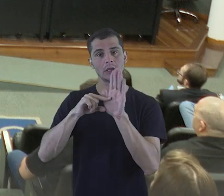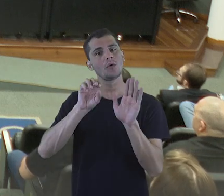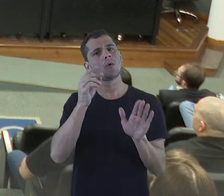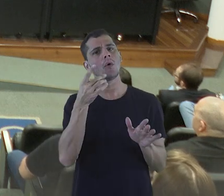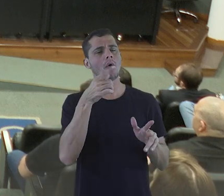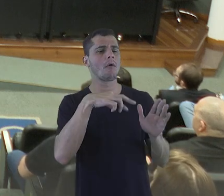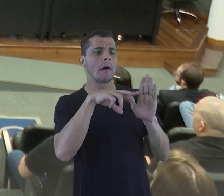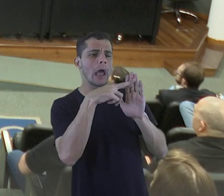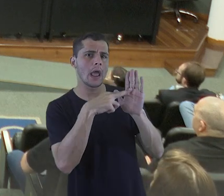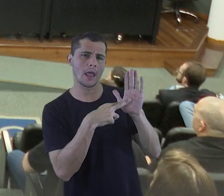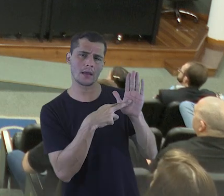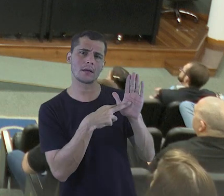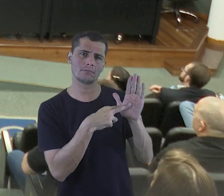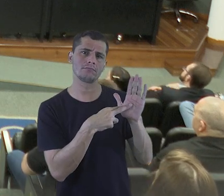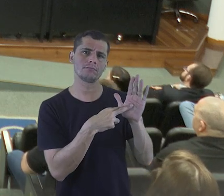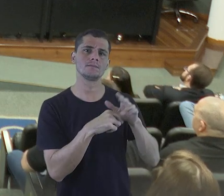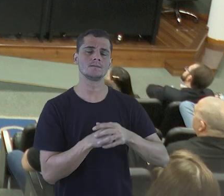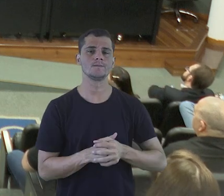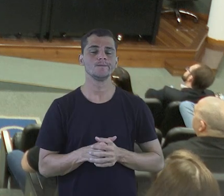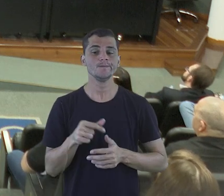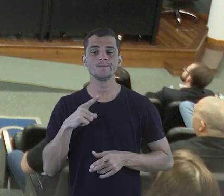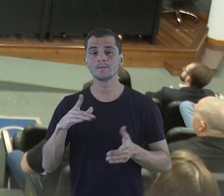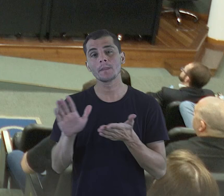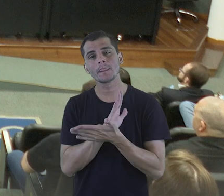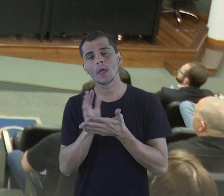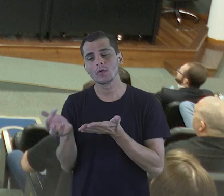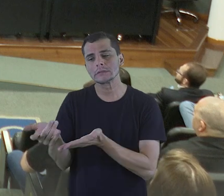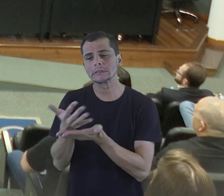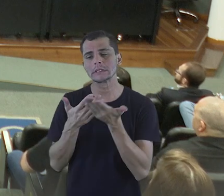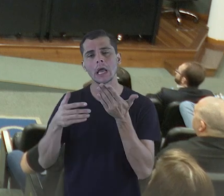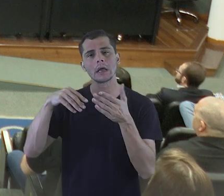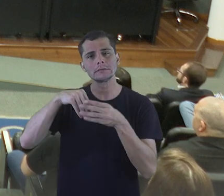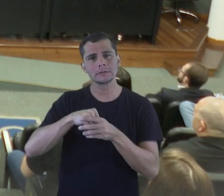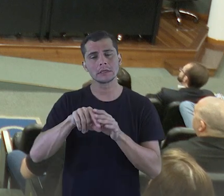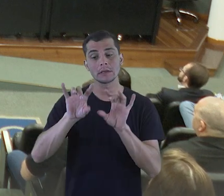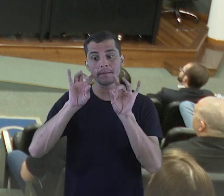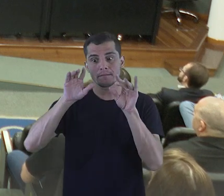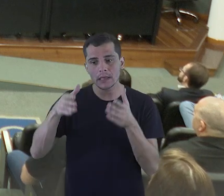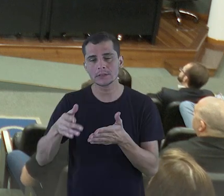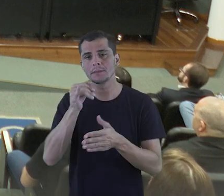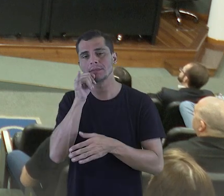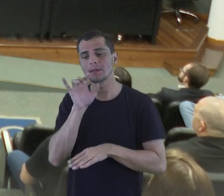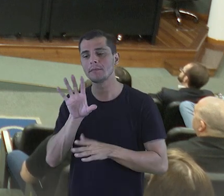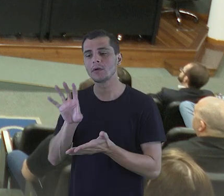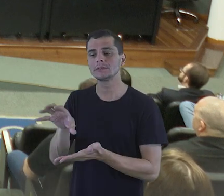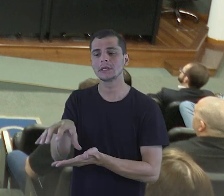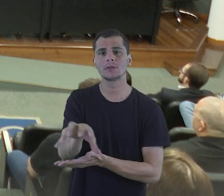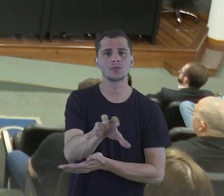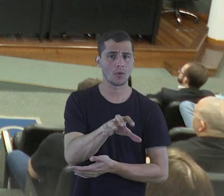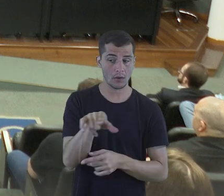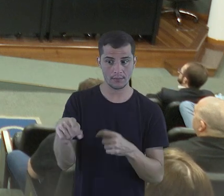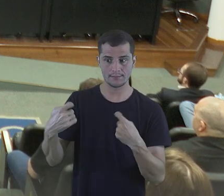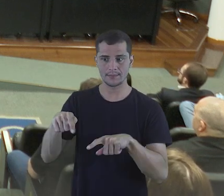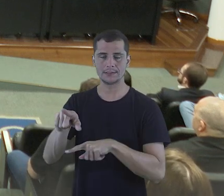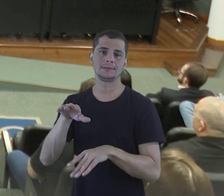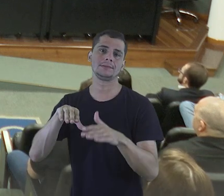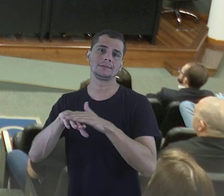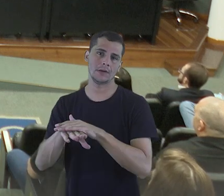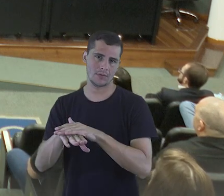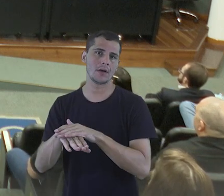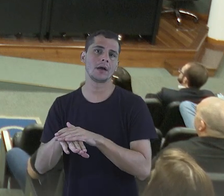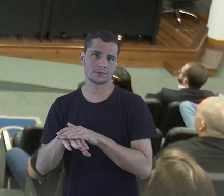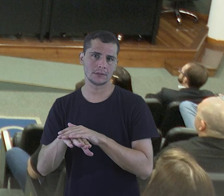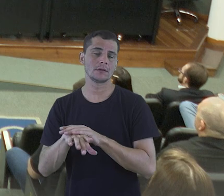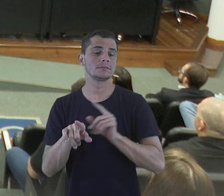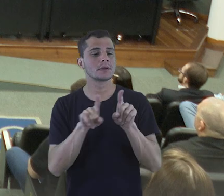então eu tenho lá alguns dados vinculados a uma regulação específica de determinado setor tem que manter estudo por órgão de pesquisa